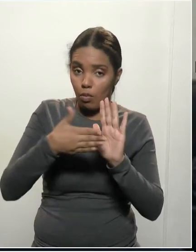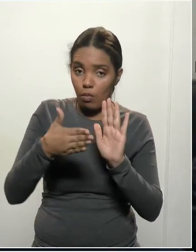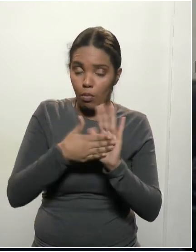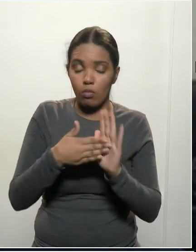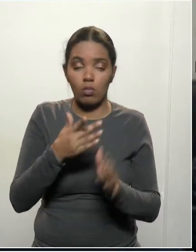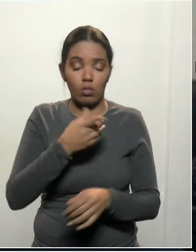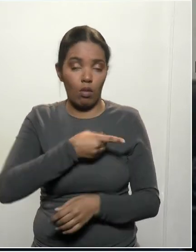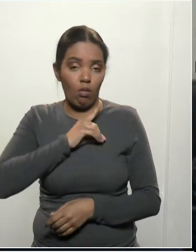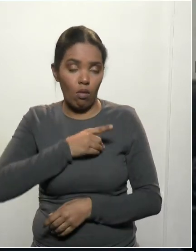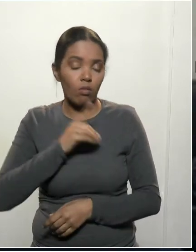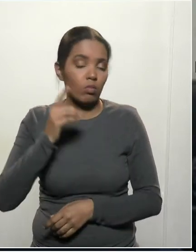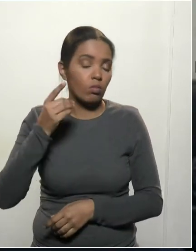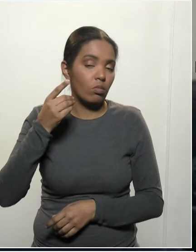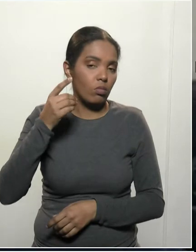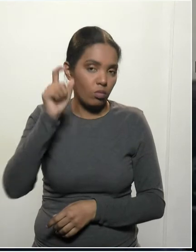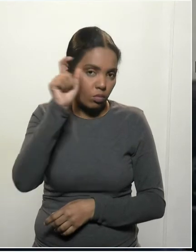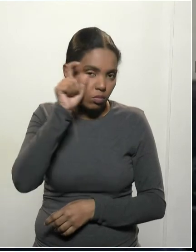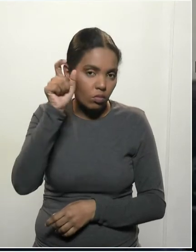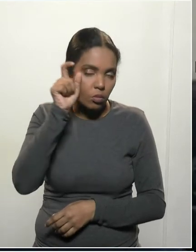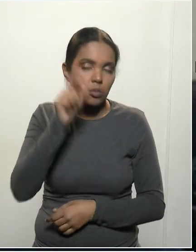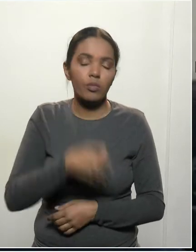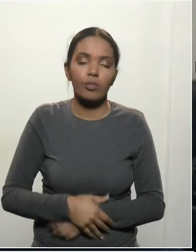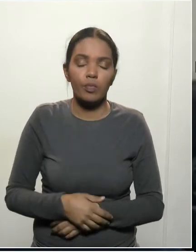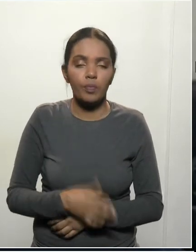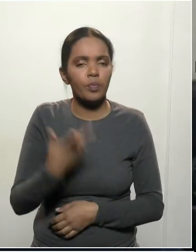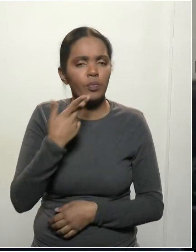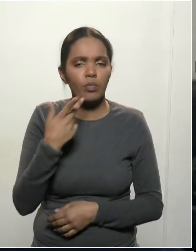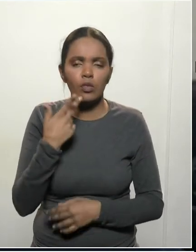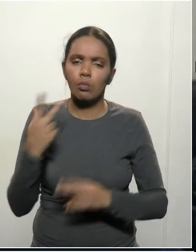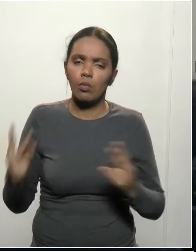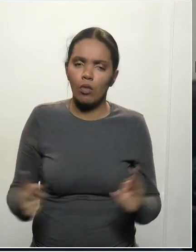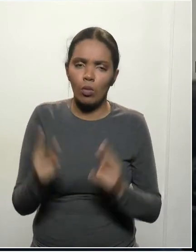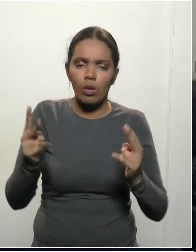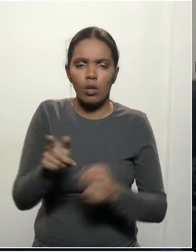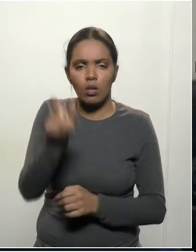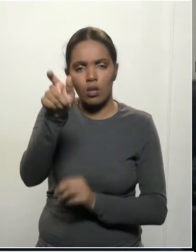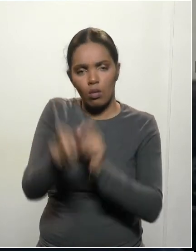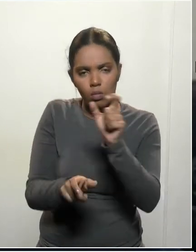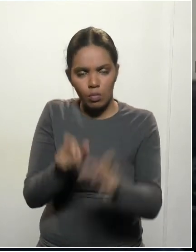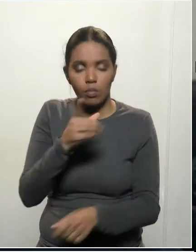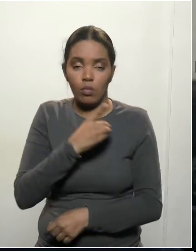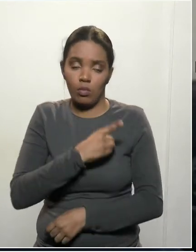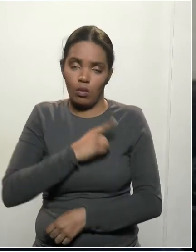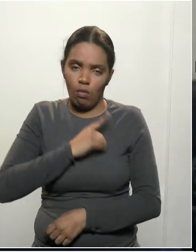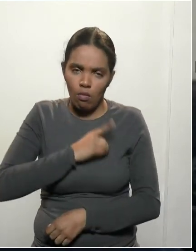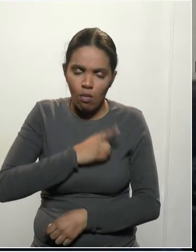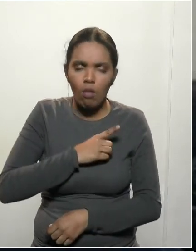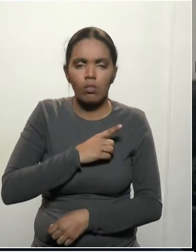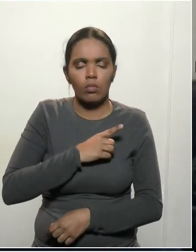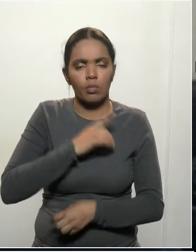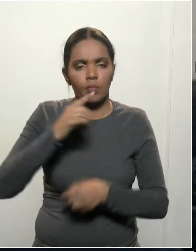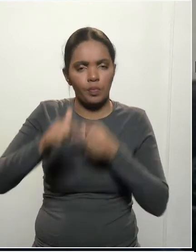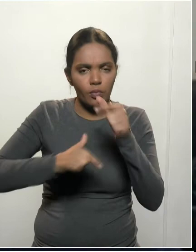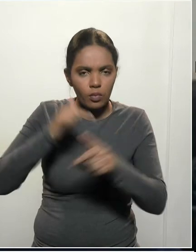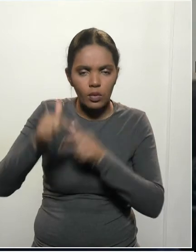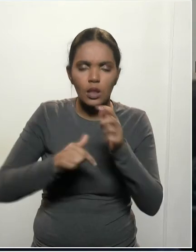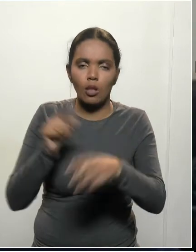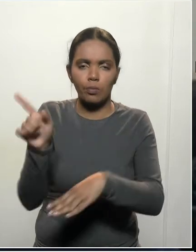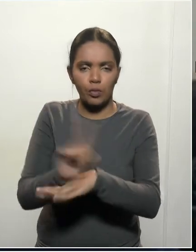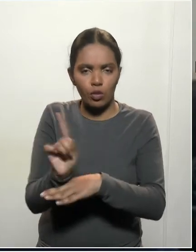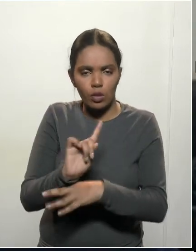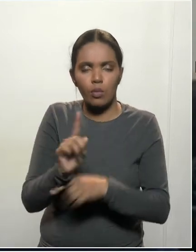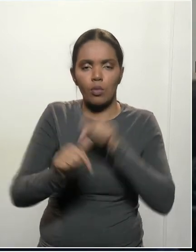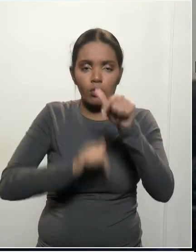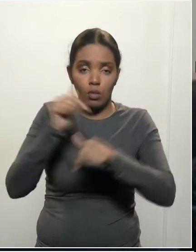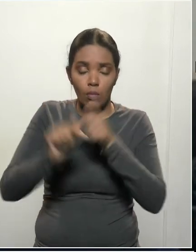deputado delegado Recalcati, que objetiva valorizar esse profissional como agente político que atua na gestão e exercício das